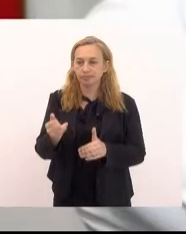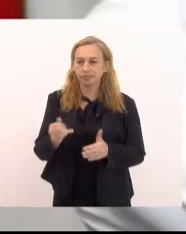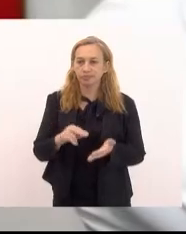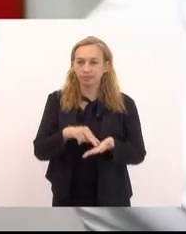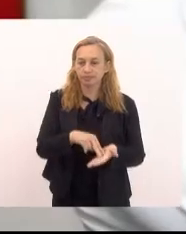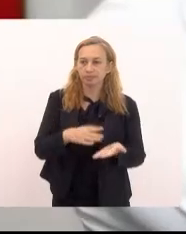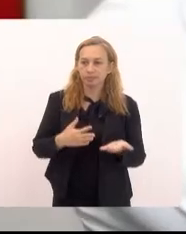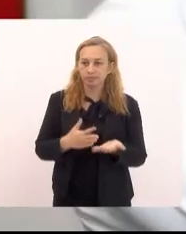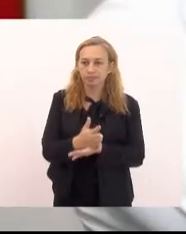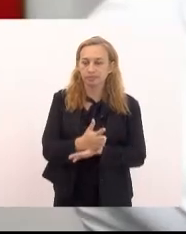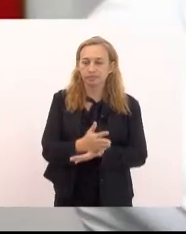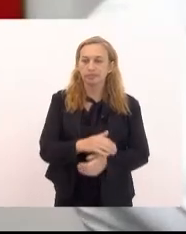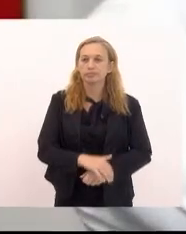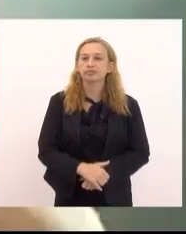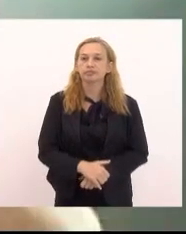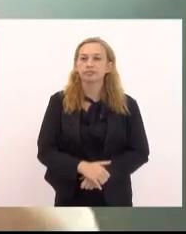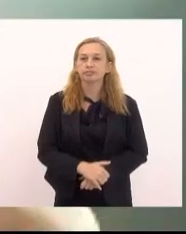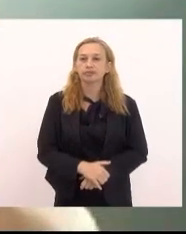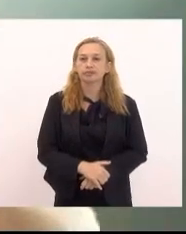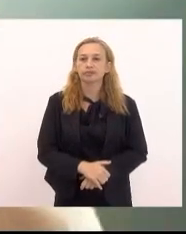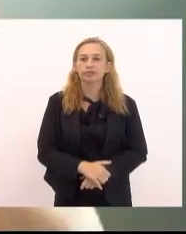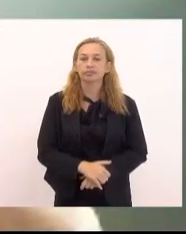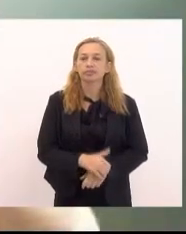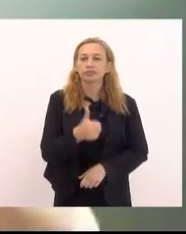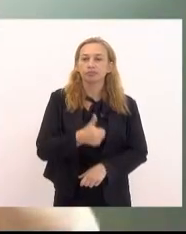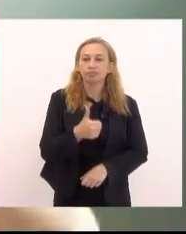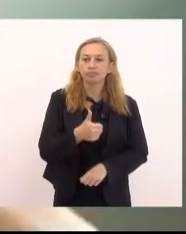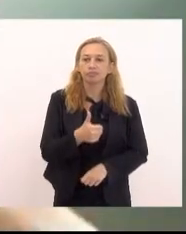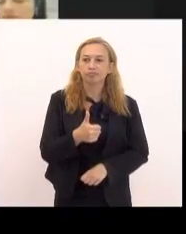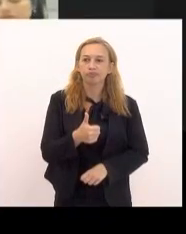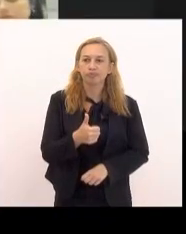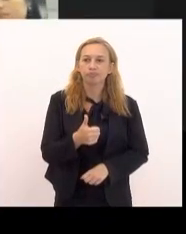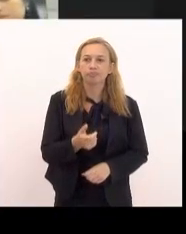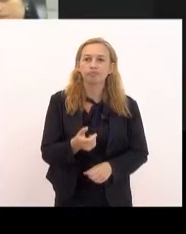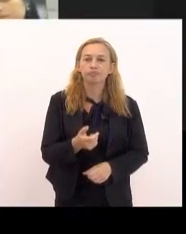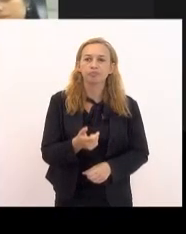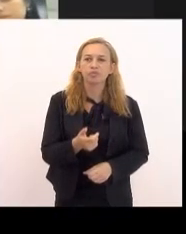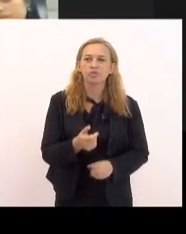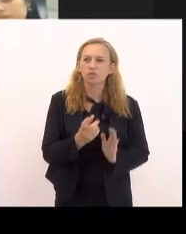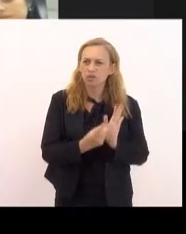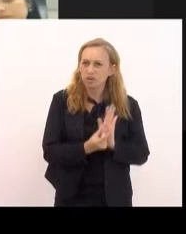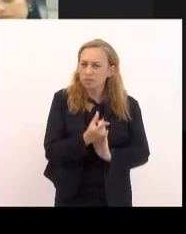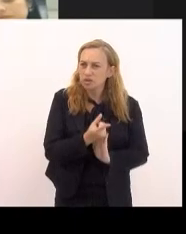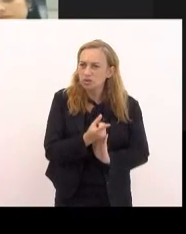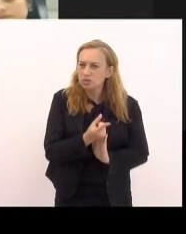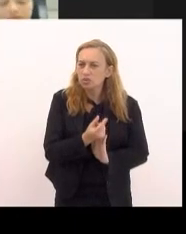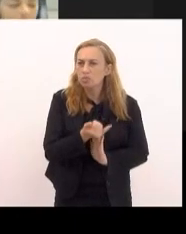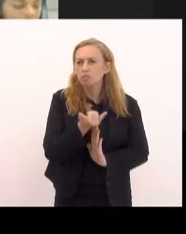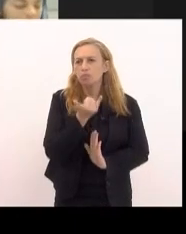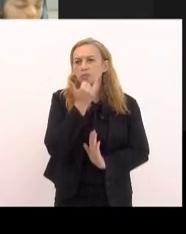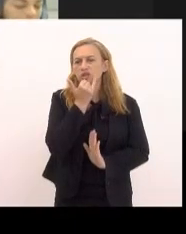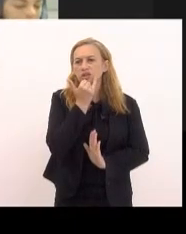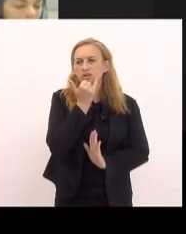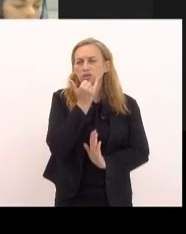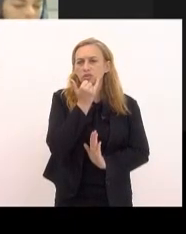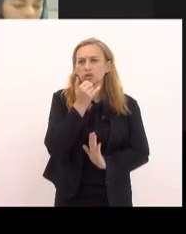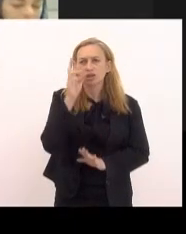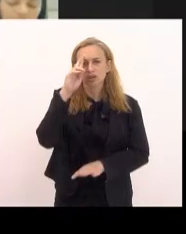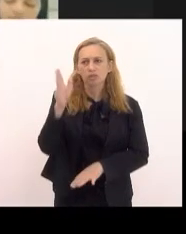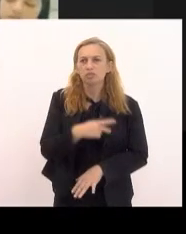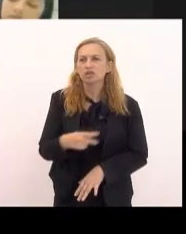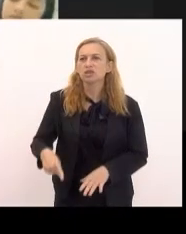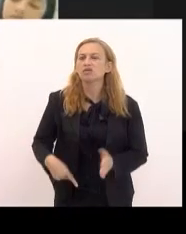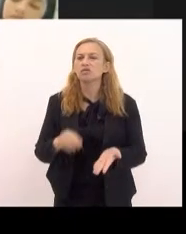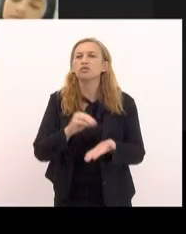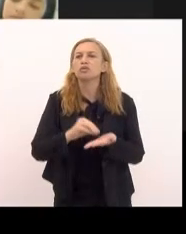como estão, aprovados. Em primeiro... Falta o orçamento? Falta. Perdão. Presidente, faltou